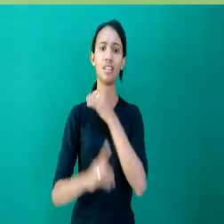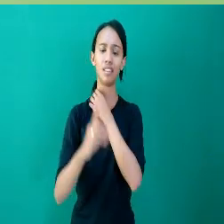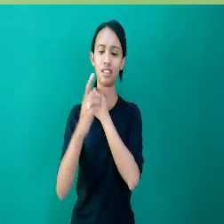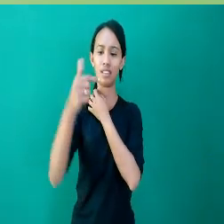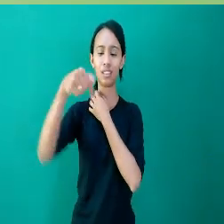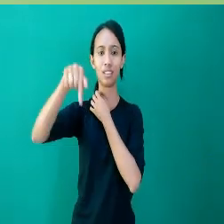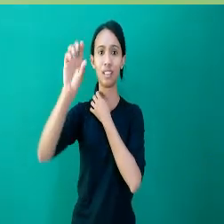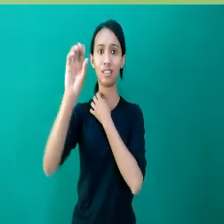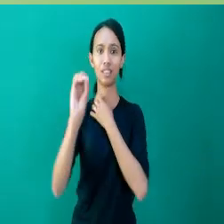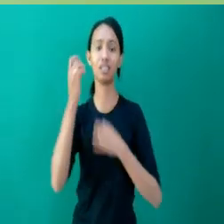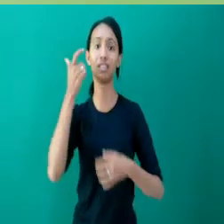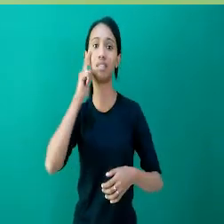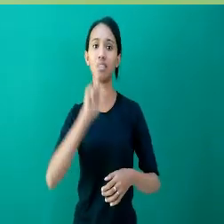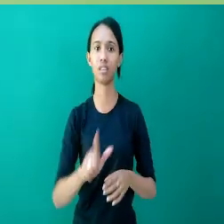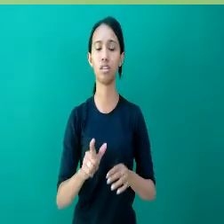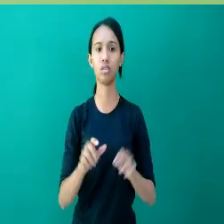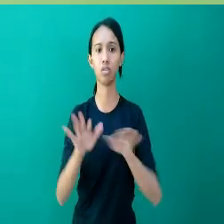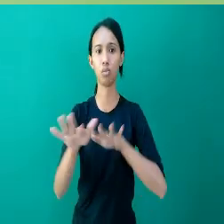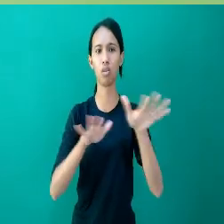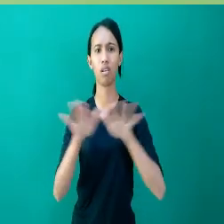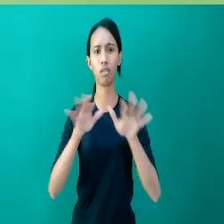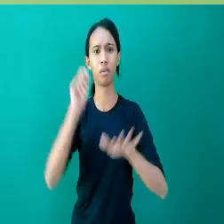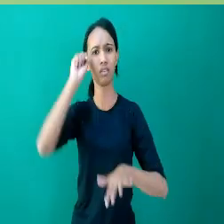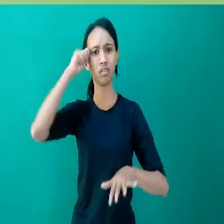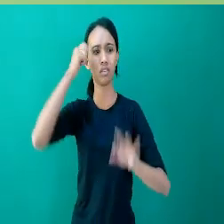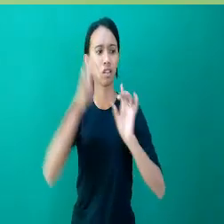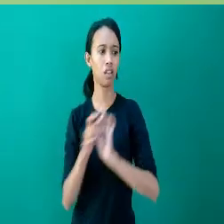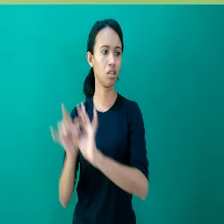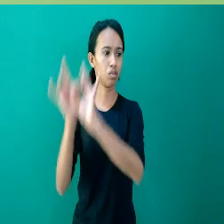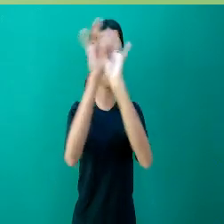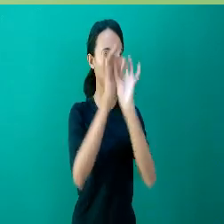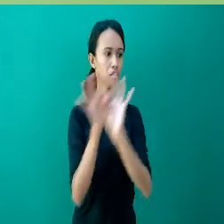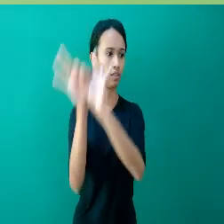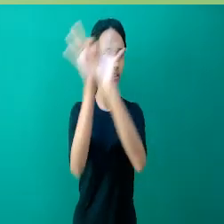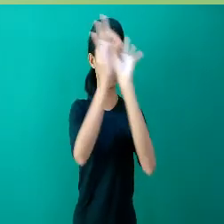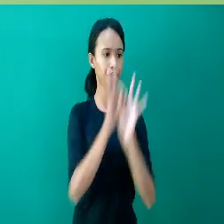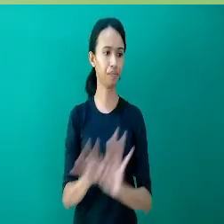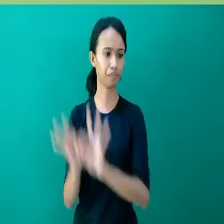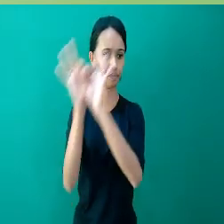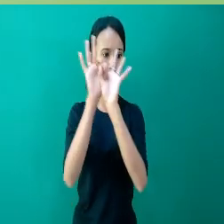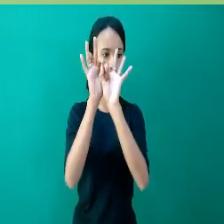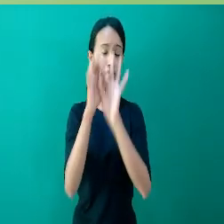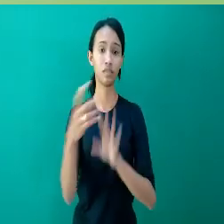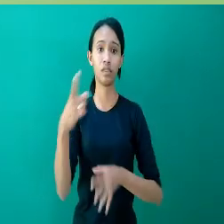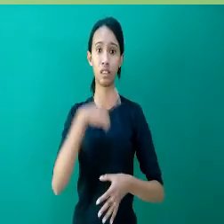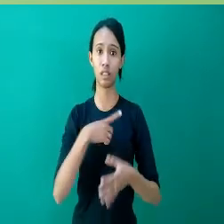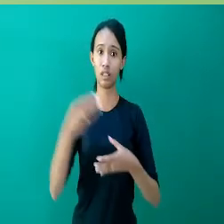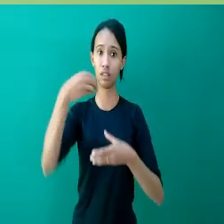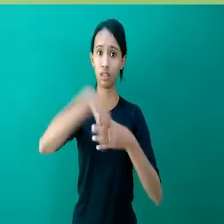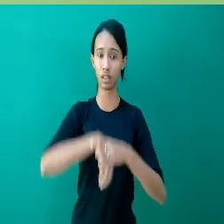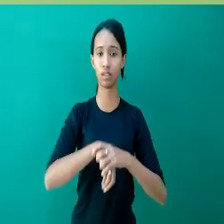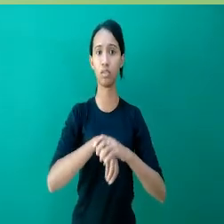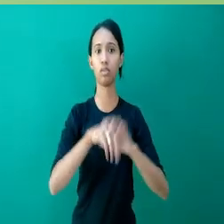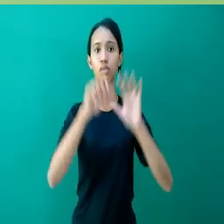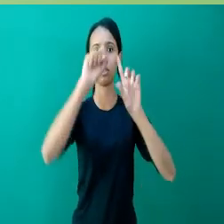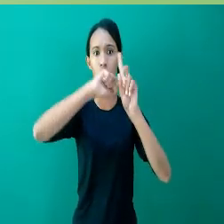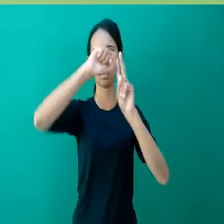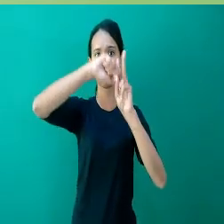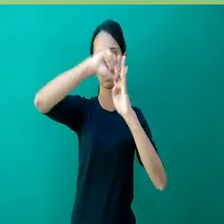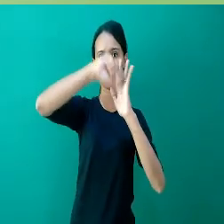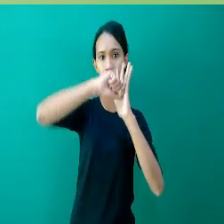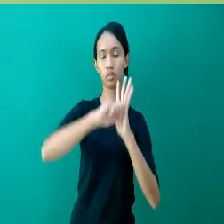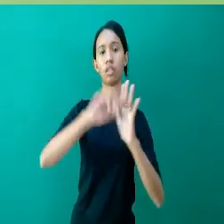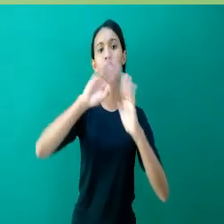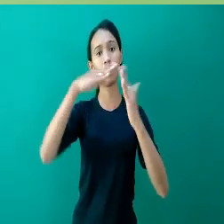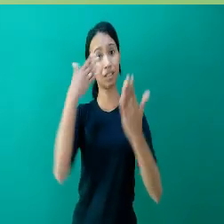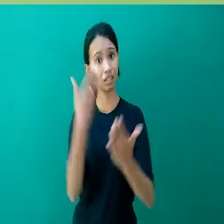do movimento negro unificado. Né? Está no calendário, né, escolar. Então, o Dia